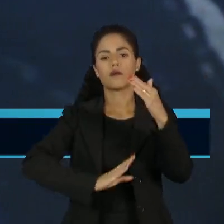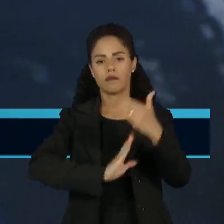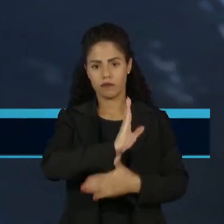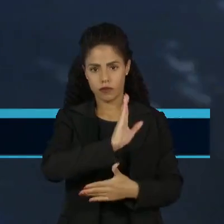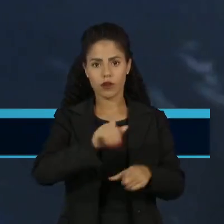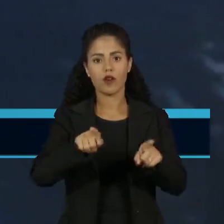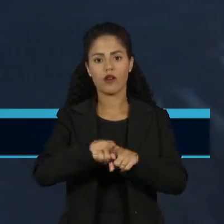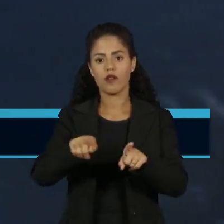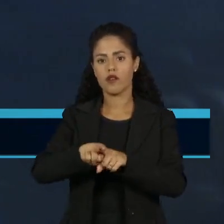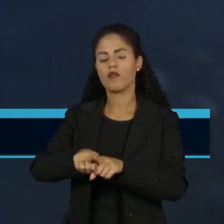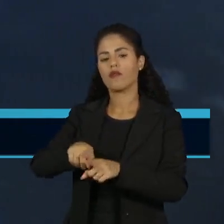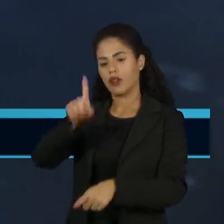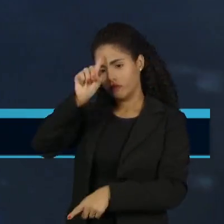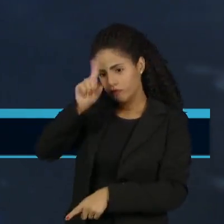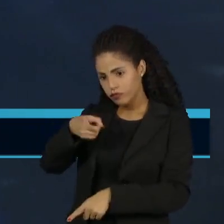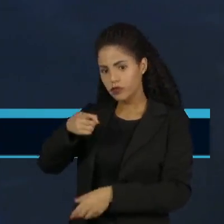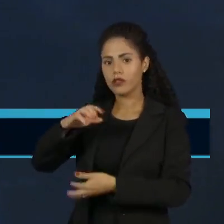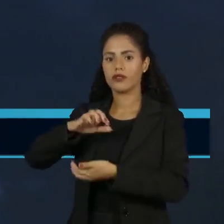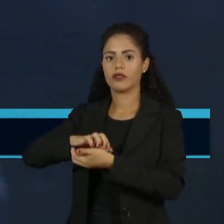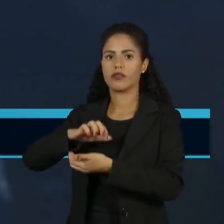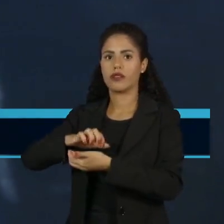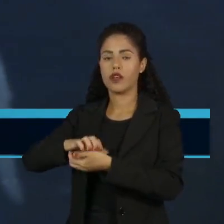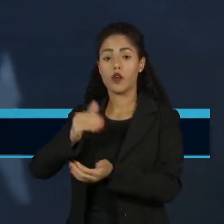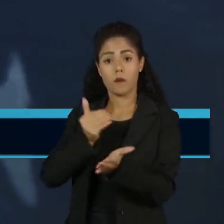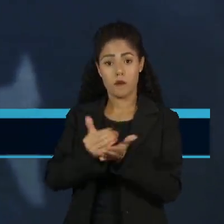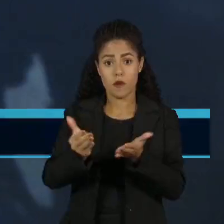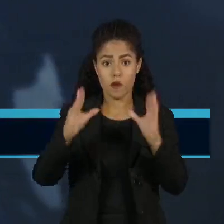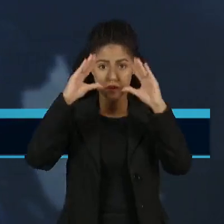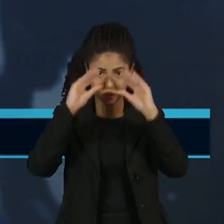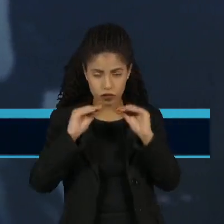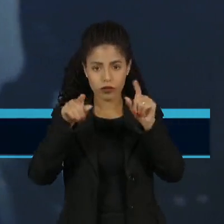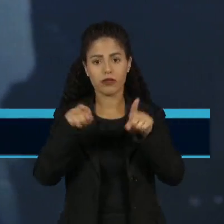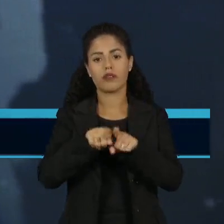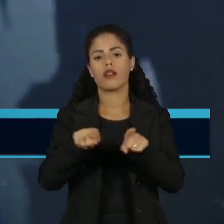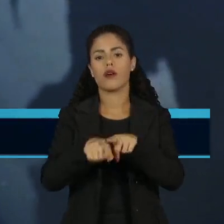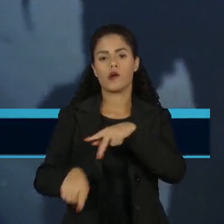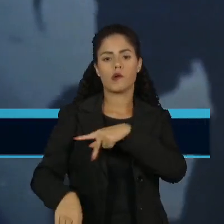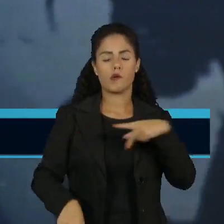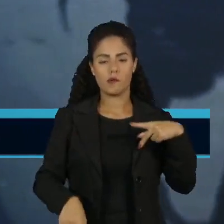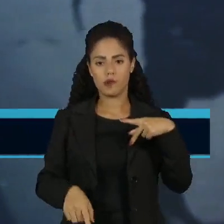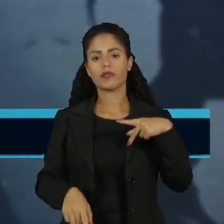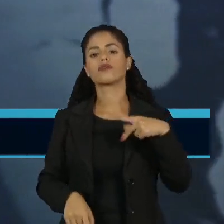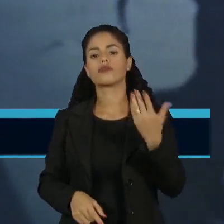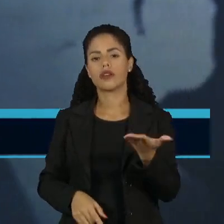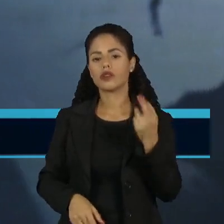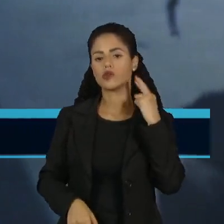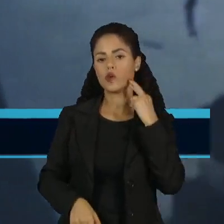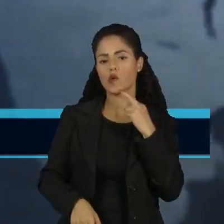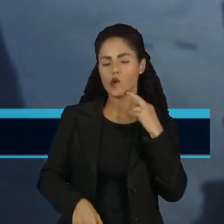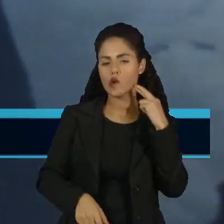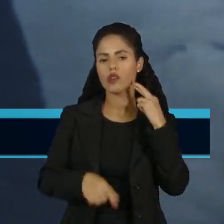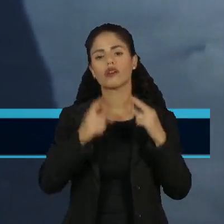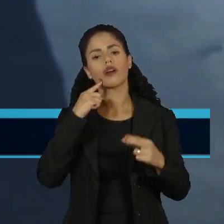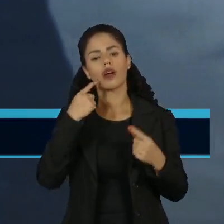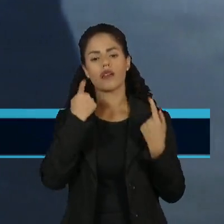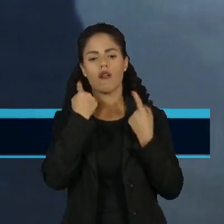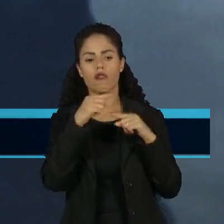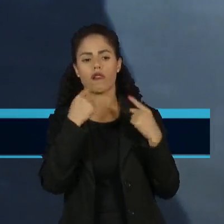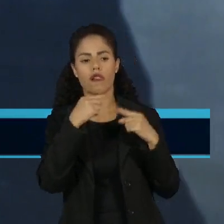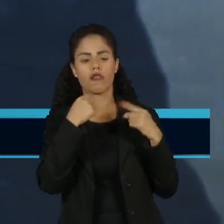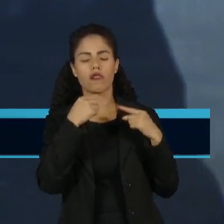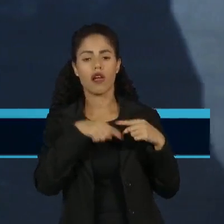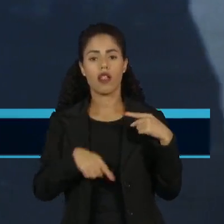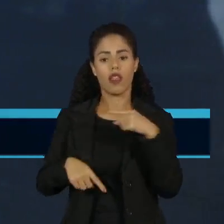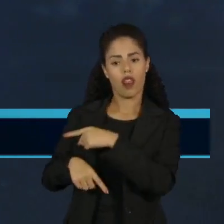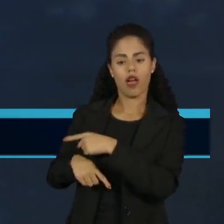as decisões individuais da Suprema Corte. No início da noite, o presidente do Senado, Rodrigo Pacheco, rebateu as críticas dos ministros